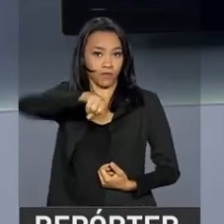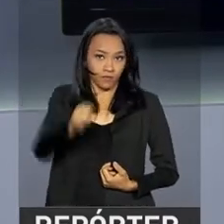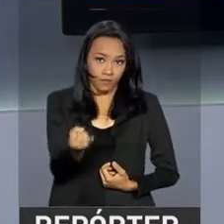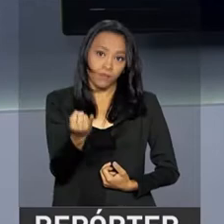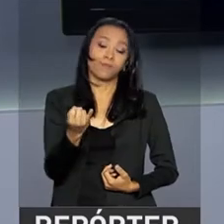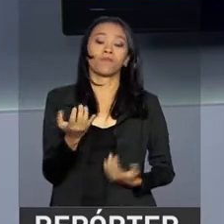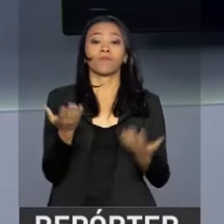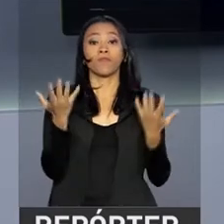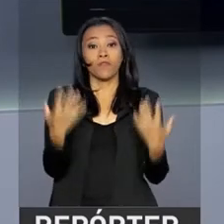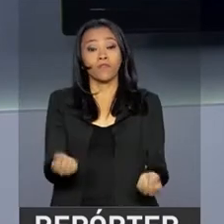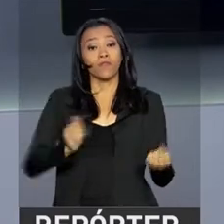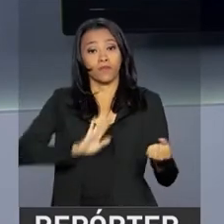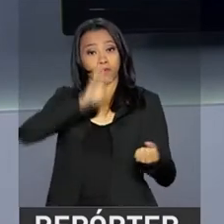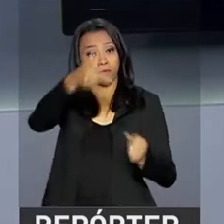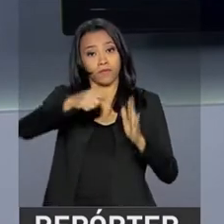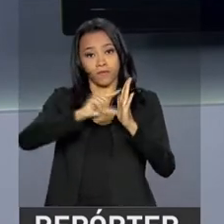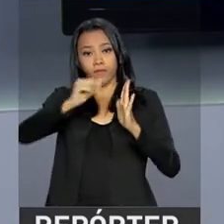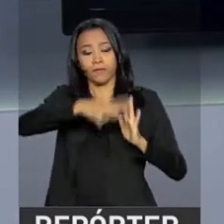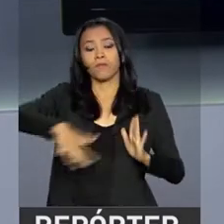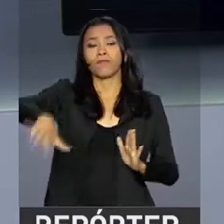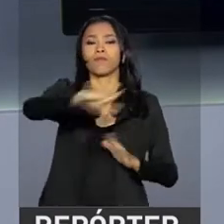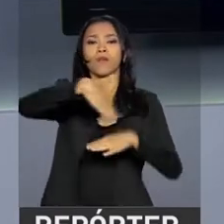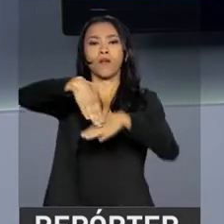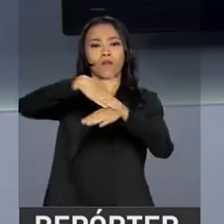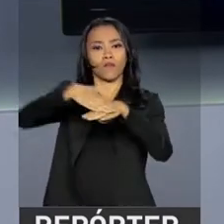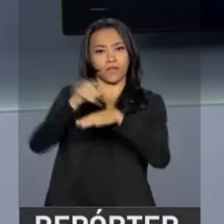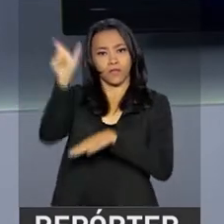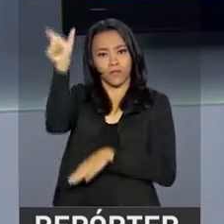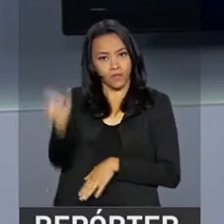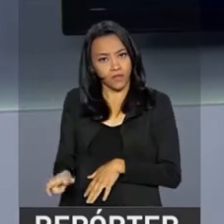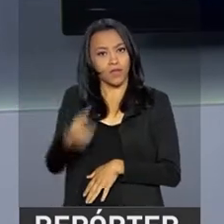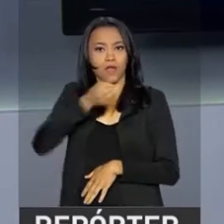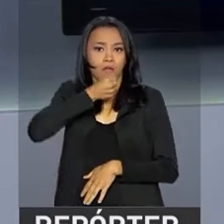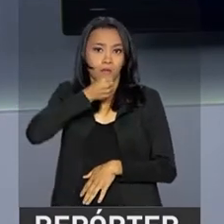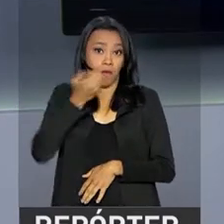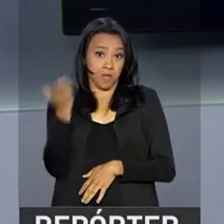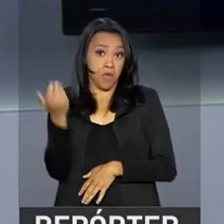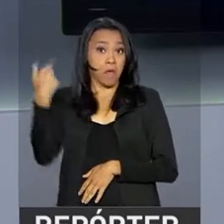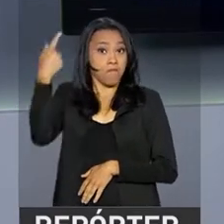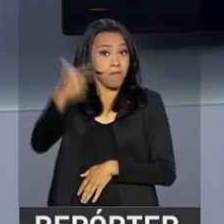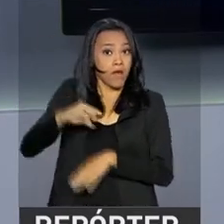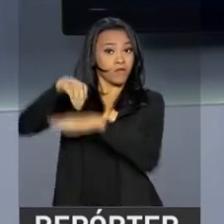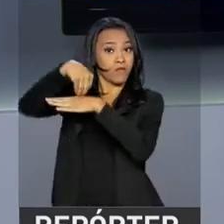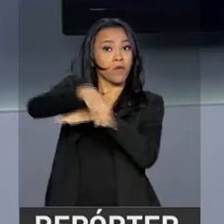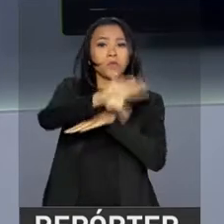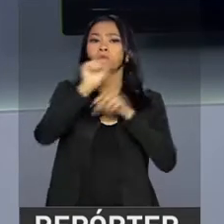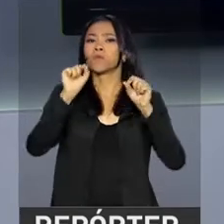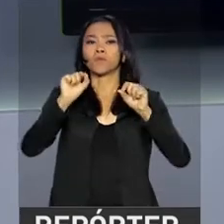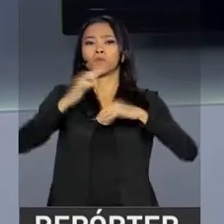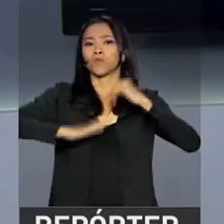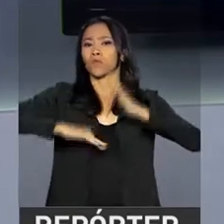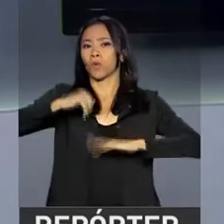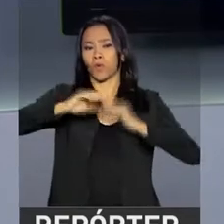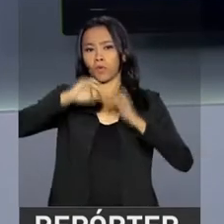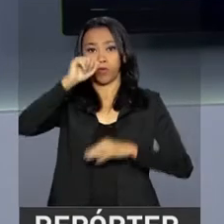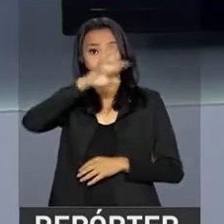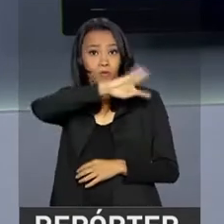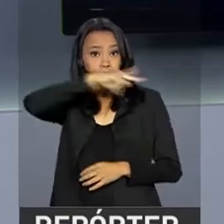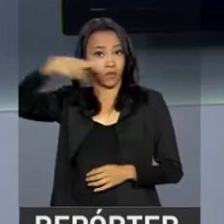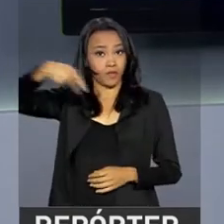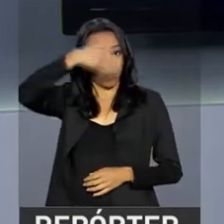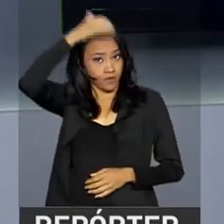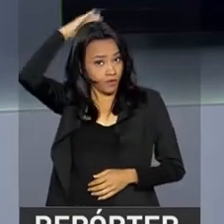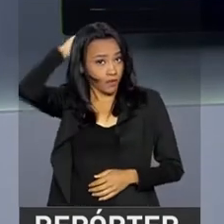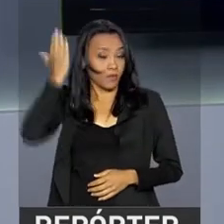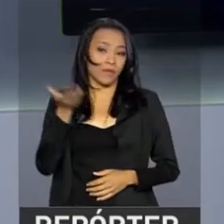janeiro e nós vamos até o palácio do planalto conversar com o repórter maracanã lupi que traz informações sobre o presidente michel temer o